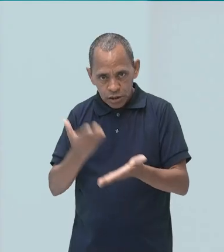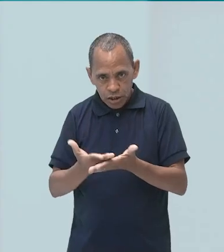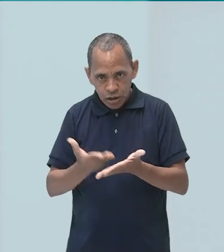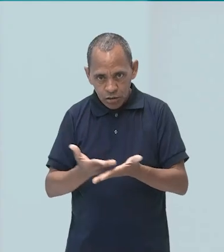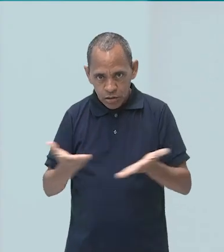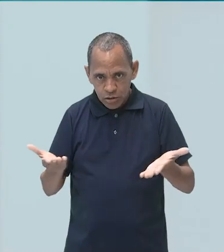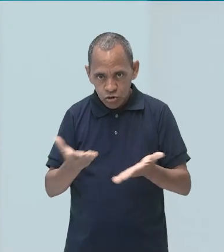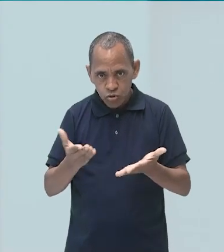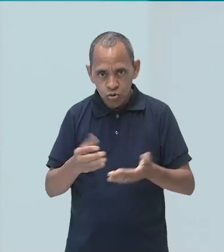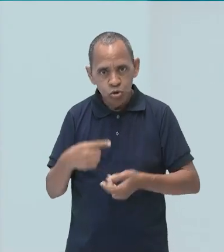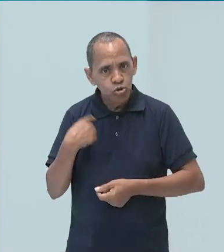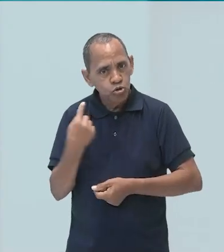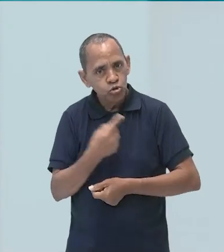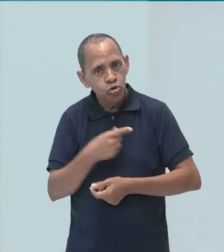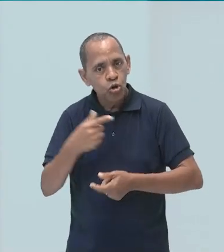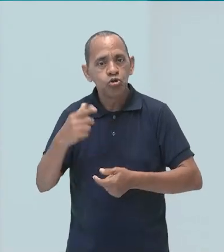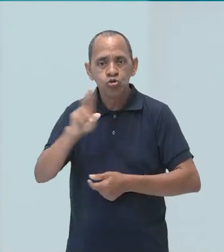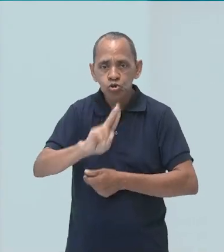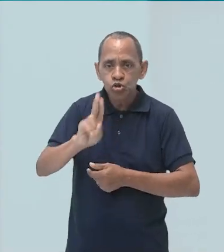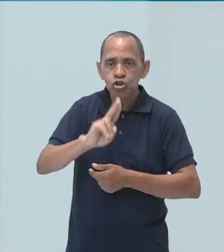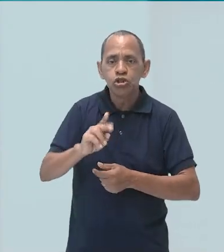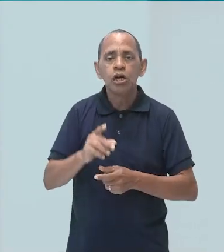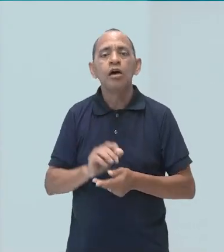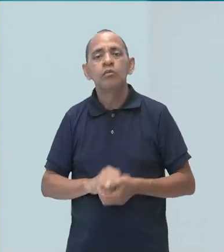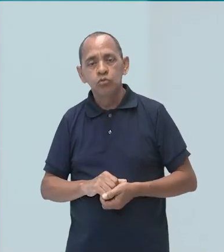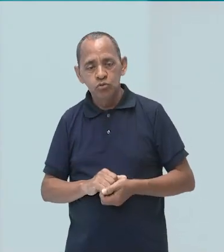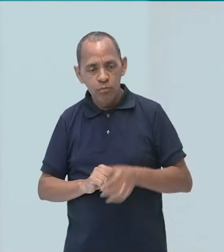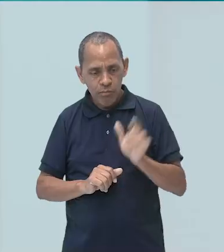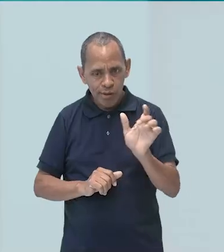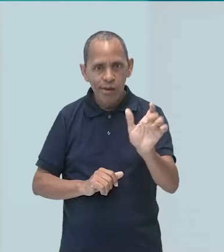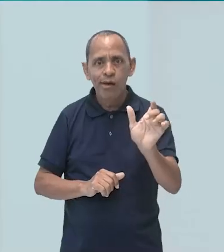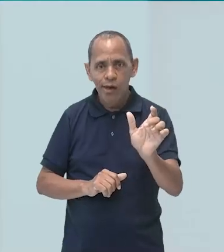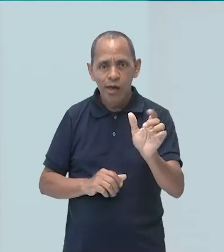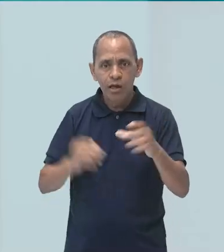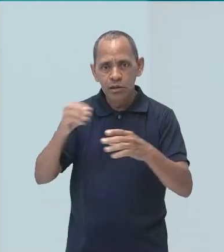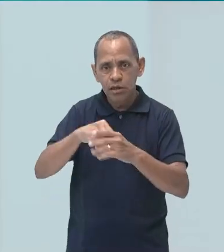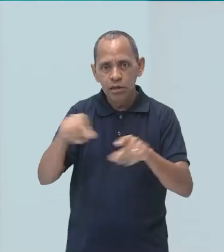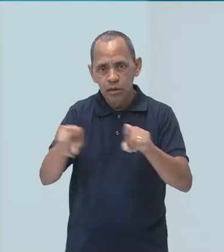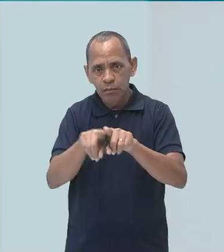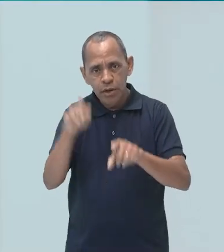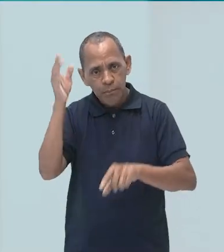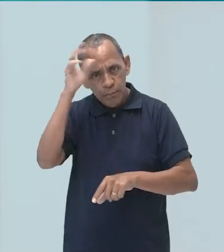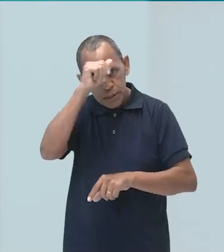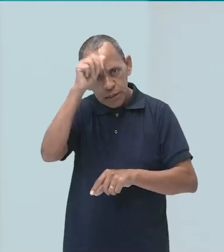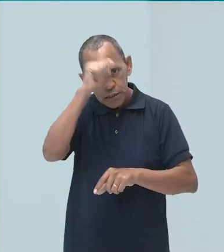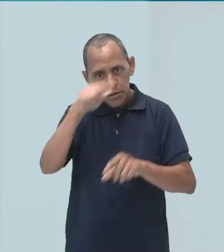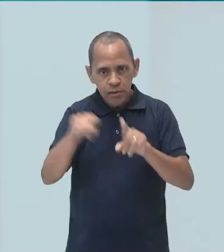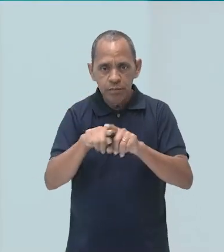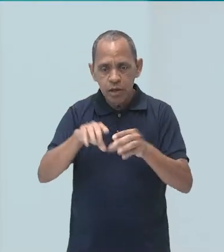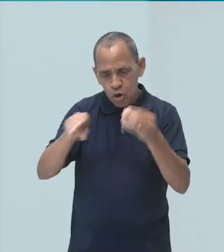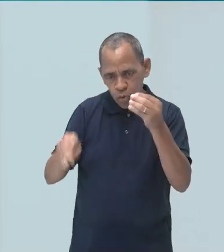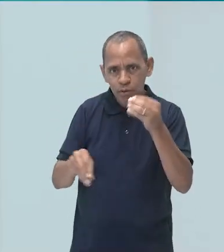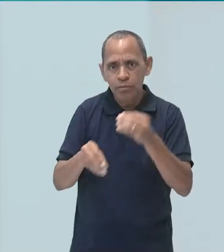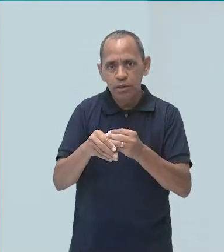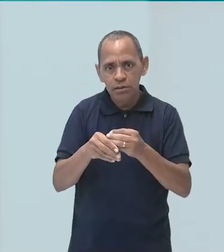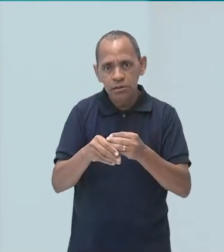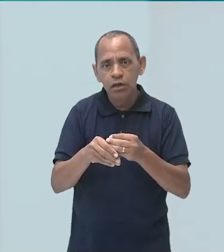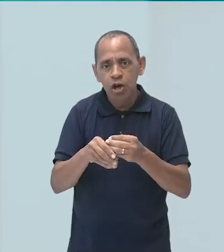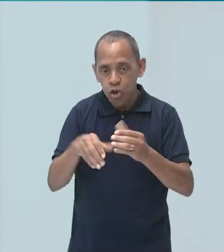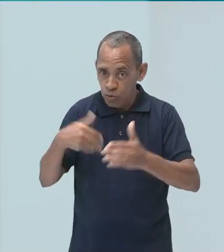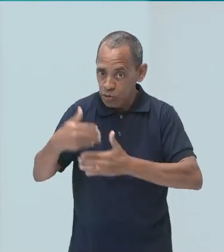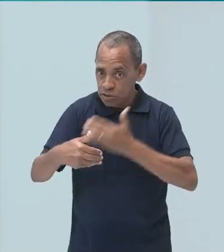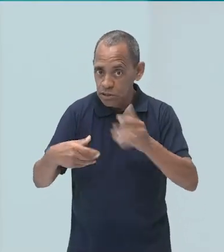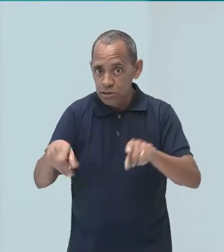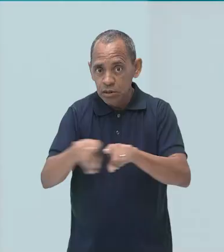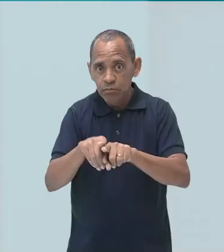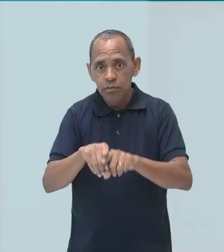assim, nós vamos encerrando esta aula na qual nós trabalhamos os termos integrantes, aprendendo que eles servem justamente